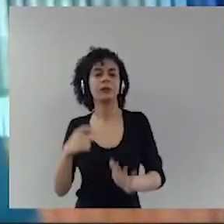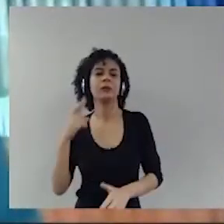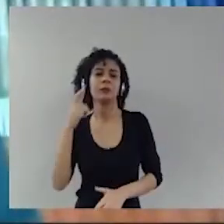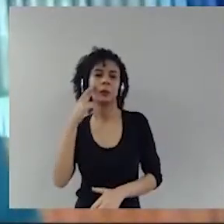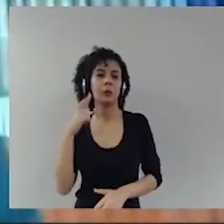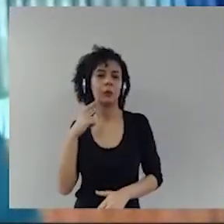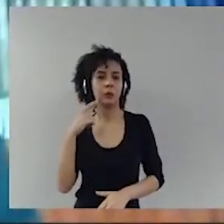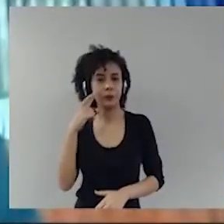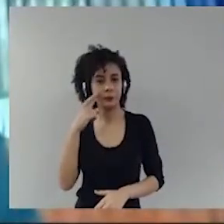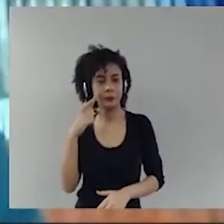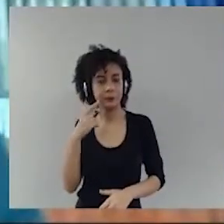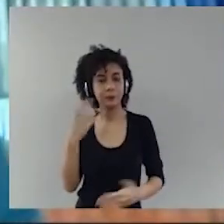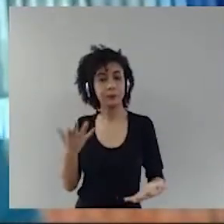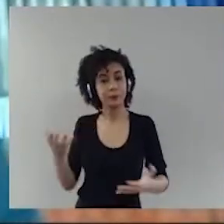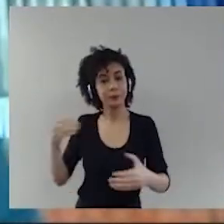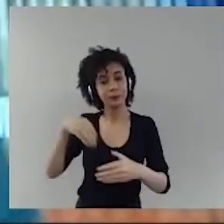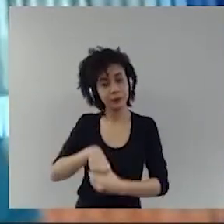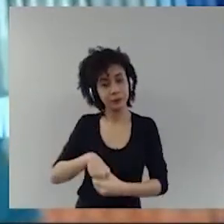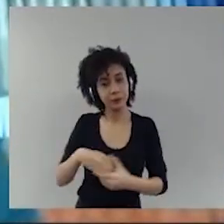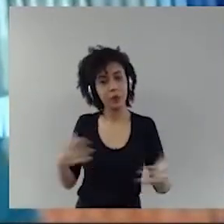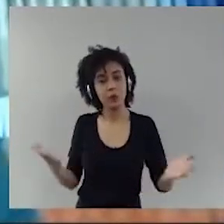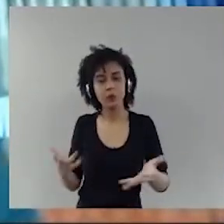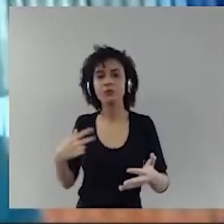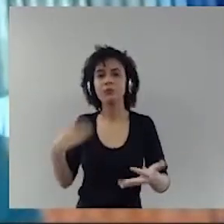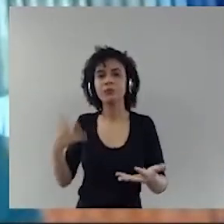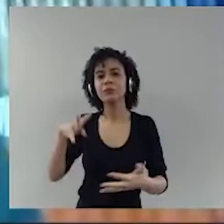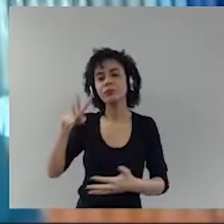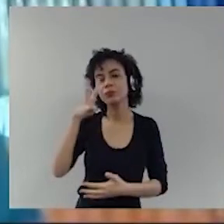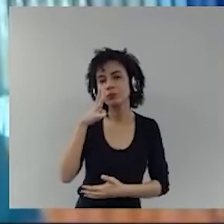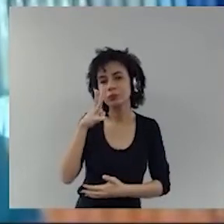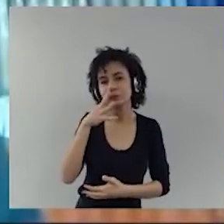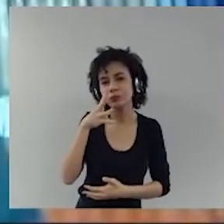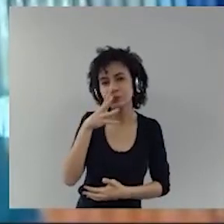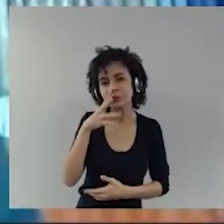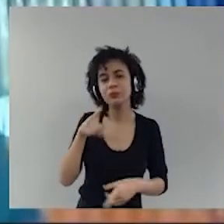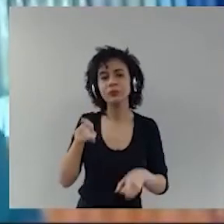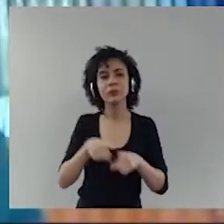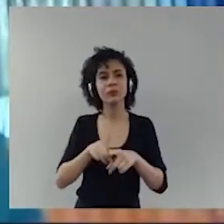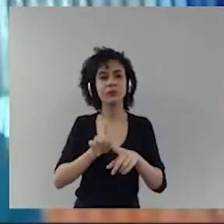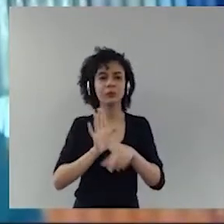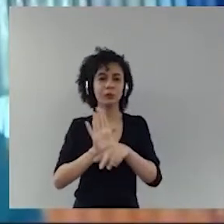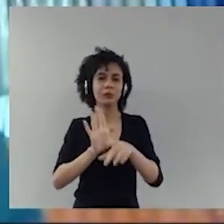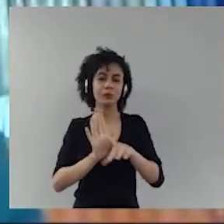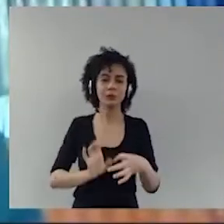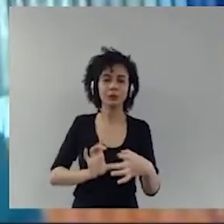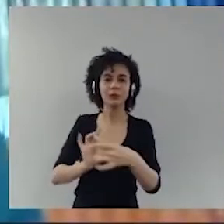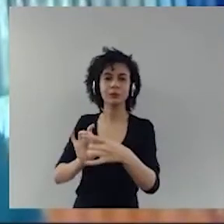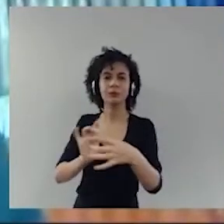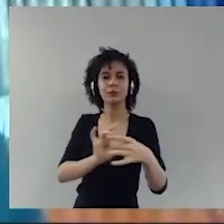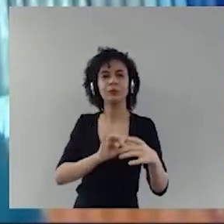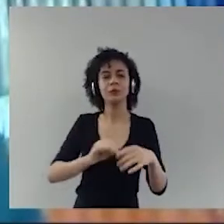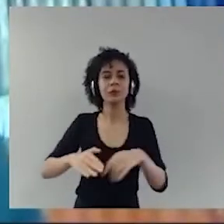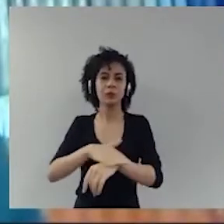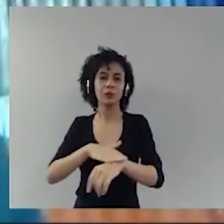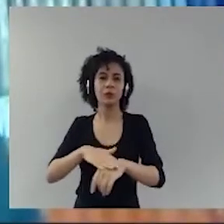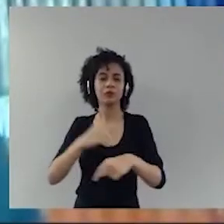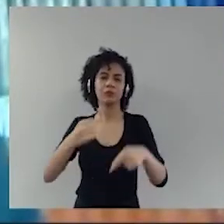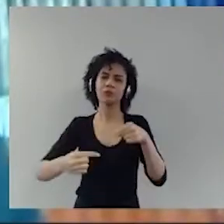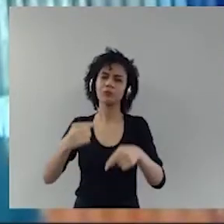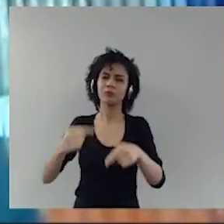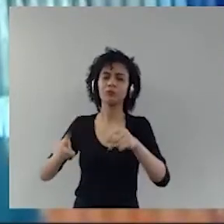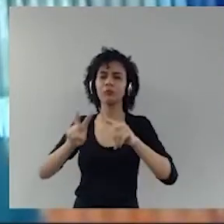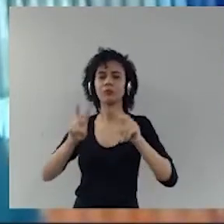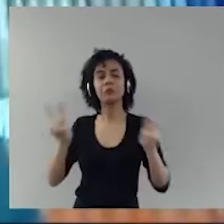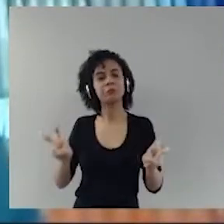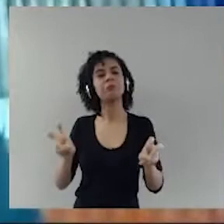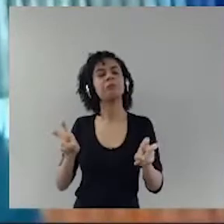e estou aqui para ouvirmos e mediar essa essa discussão jurídica